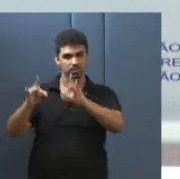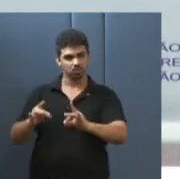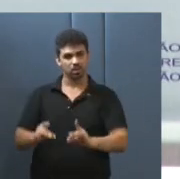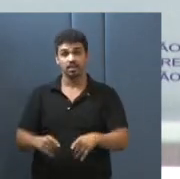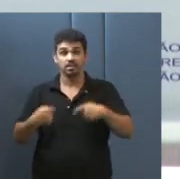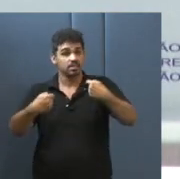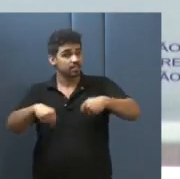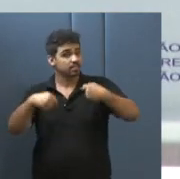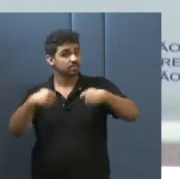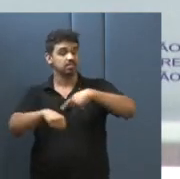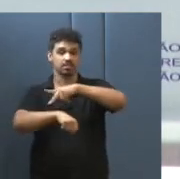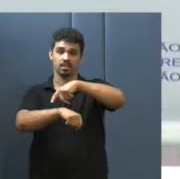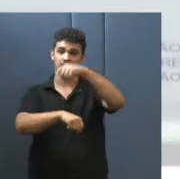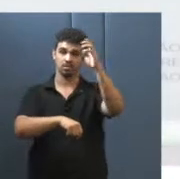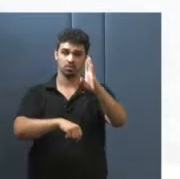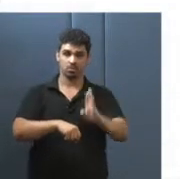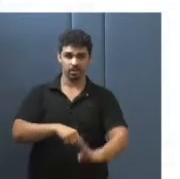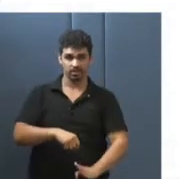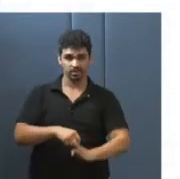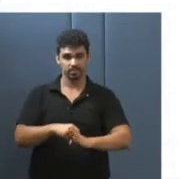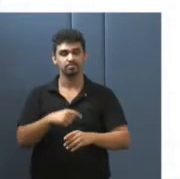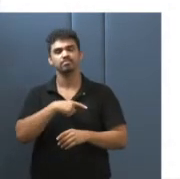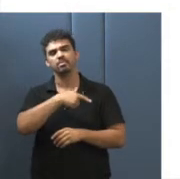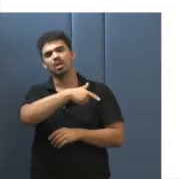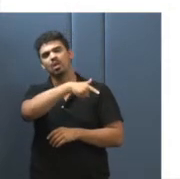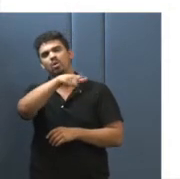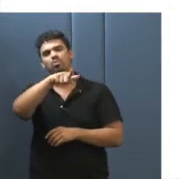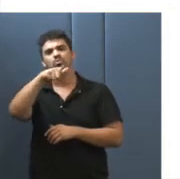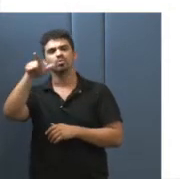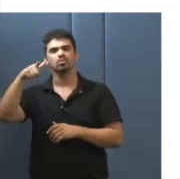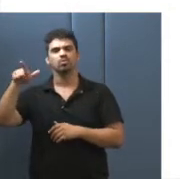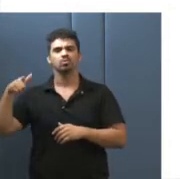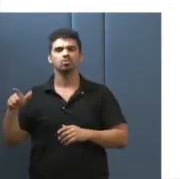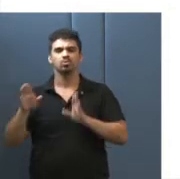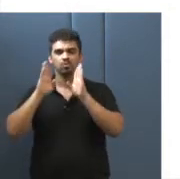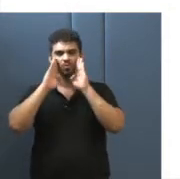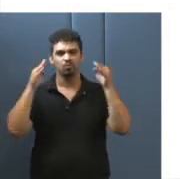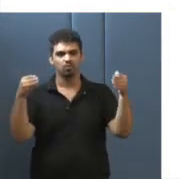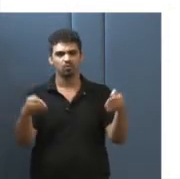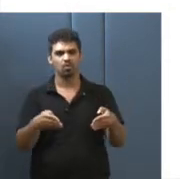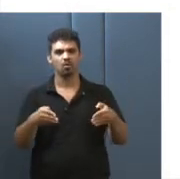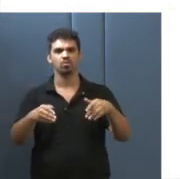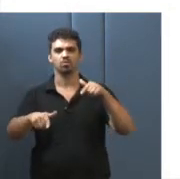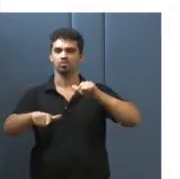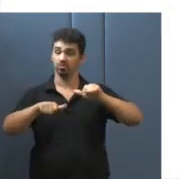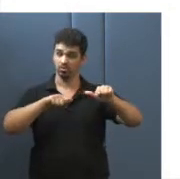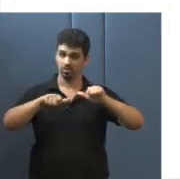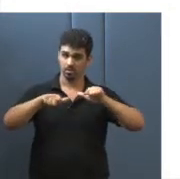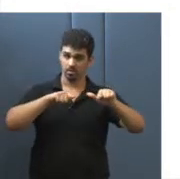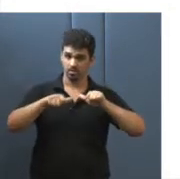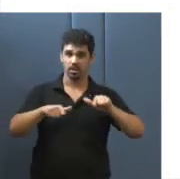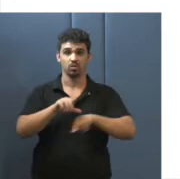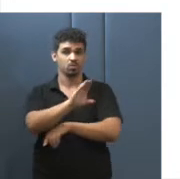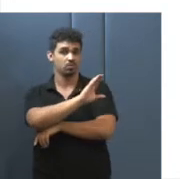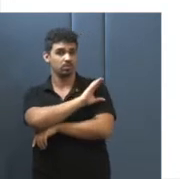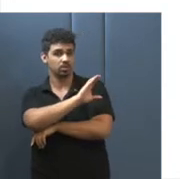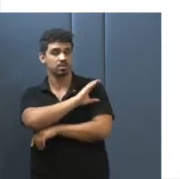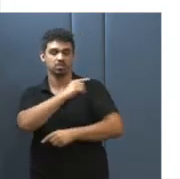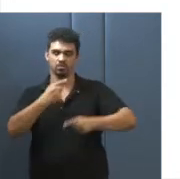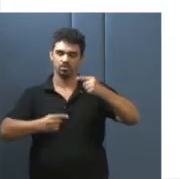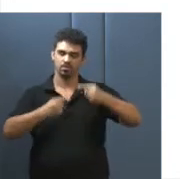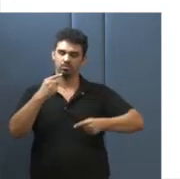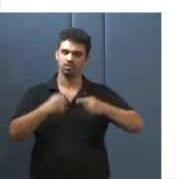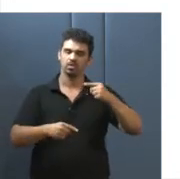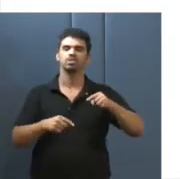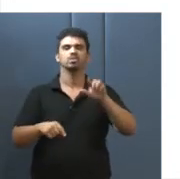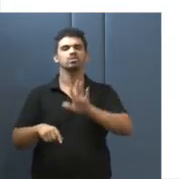necessidades do país, também tem esses outros focos de atuação, como coordenação da política de recuperação, de uma forma mais